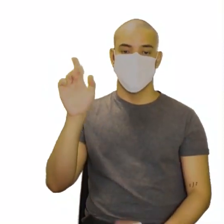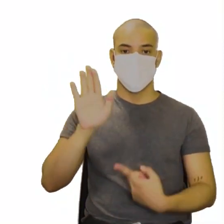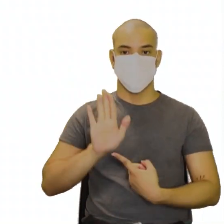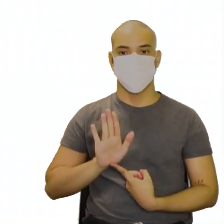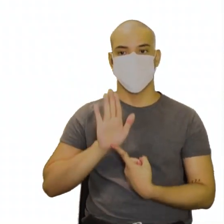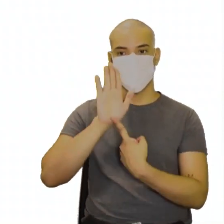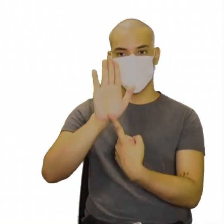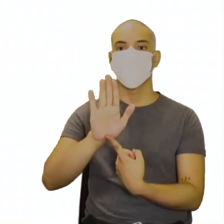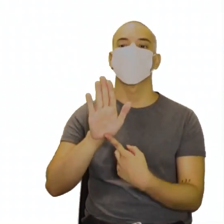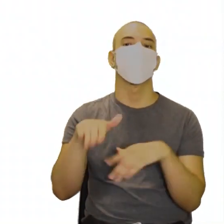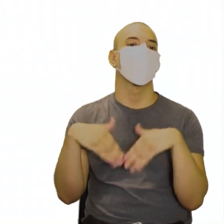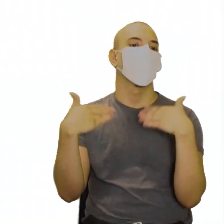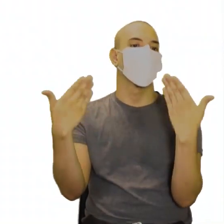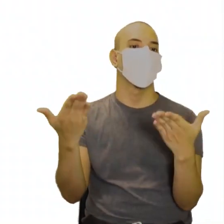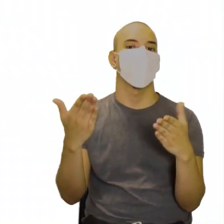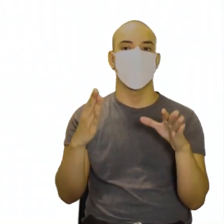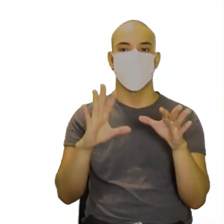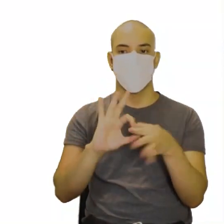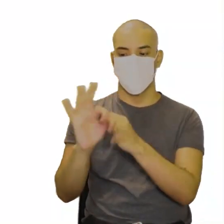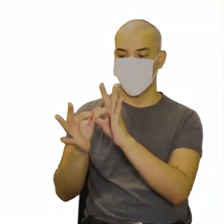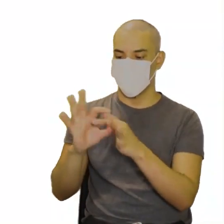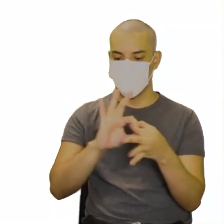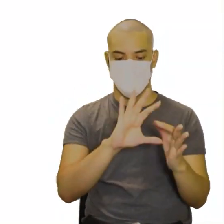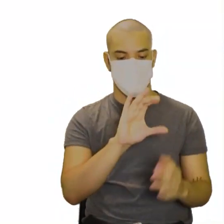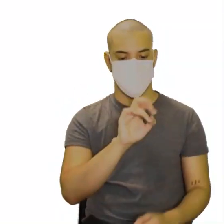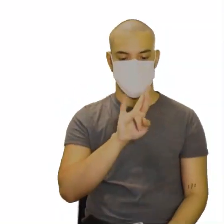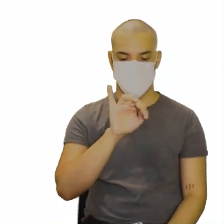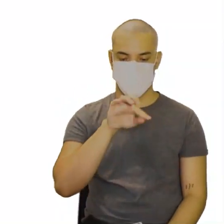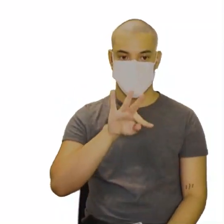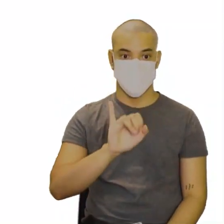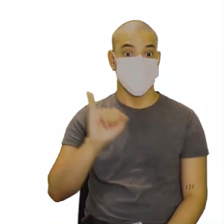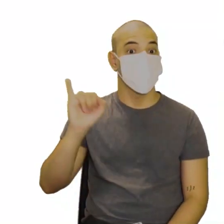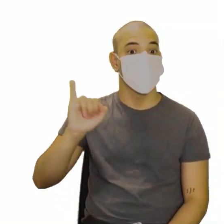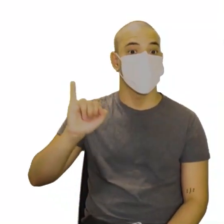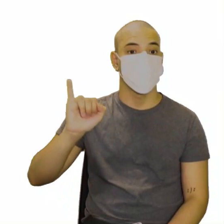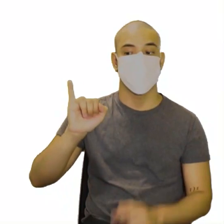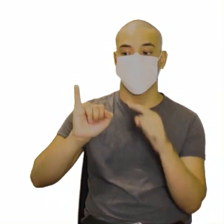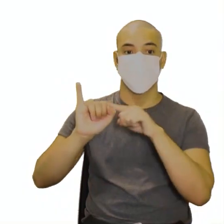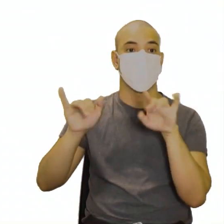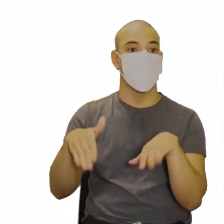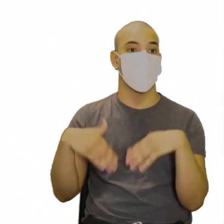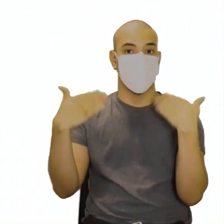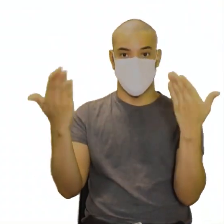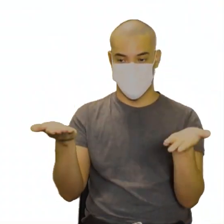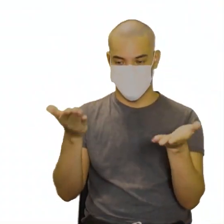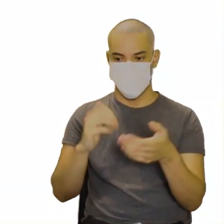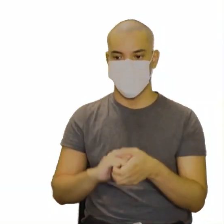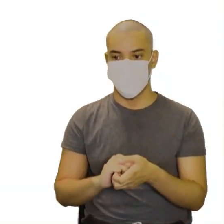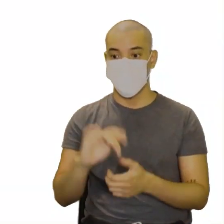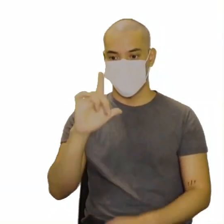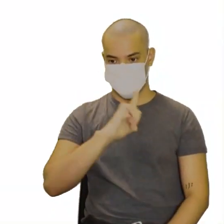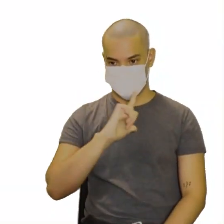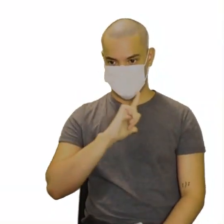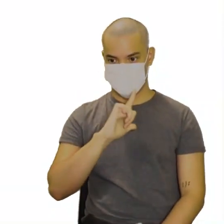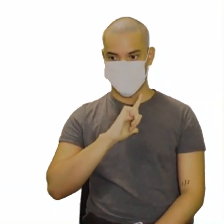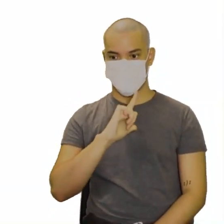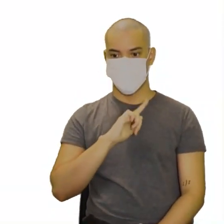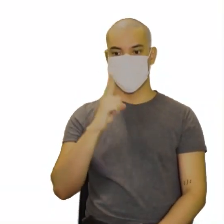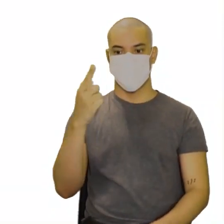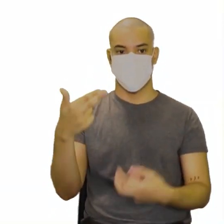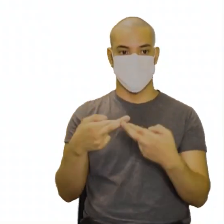a corrente do circuito. Então, vamos lá, pessoal. O que nós temos aqui? Nós temos